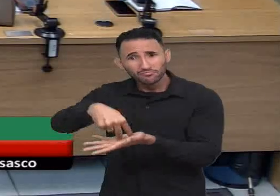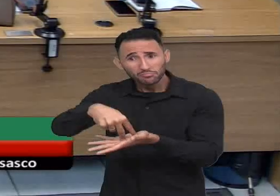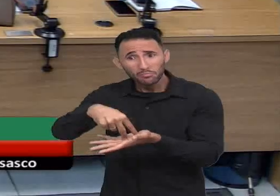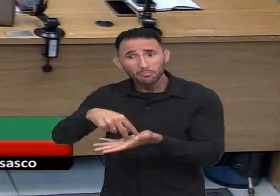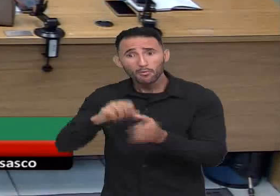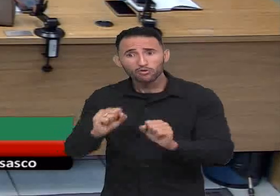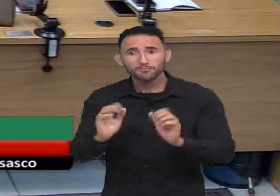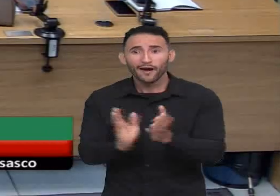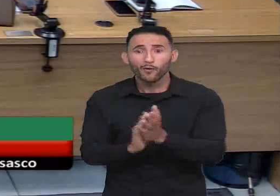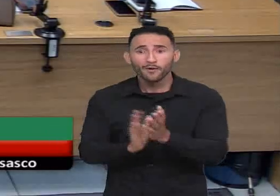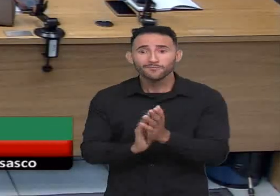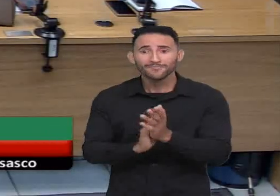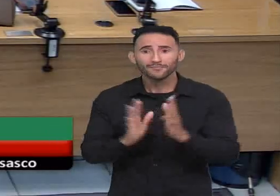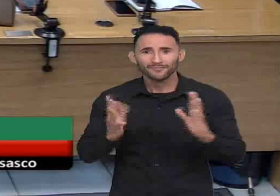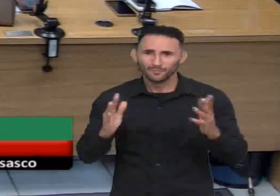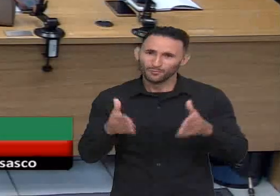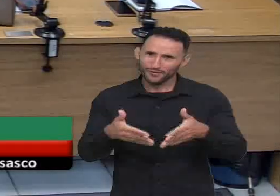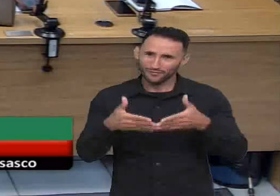favor.